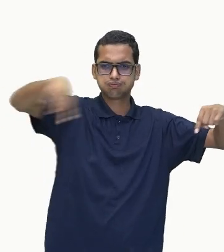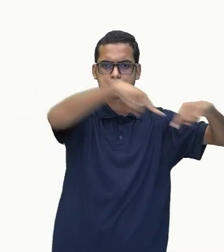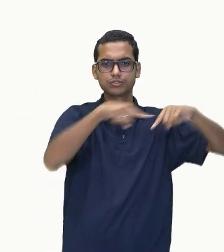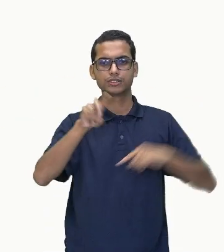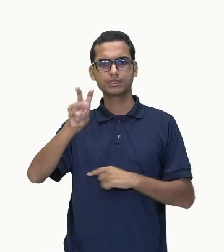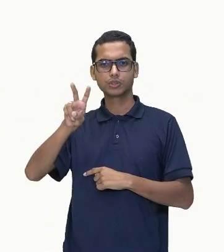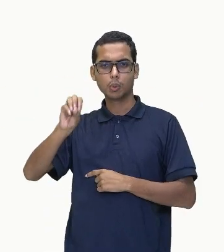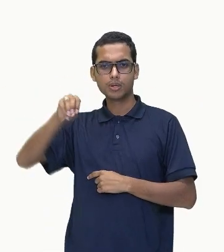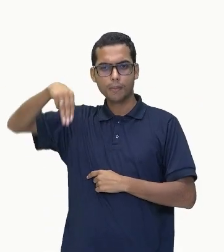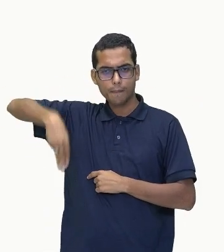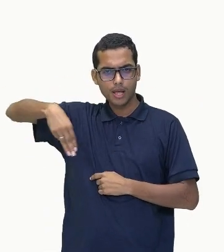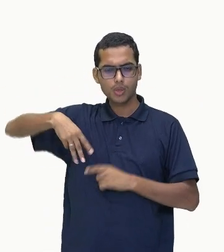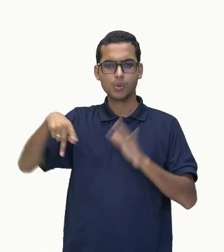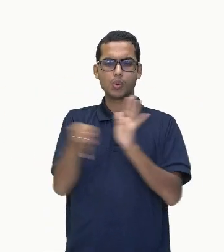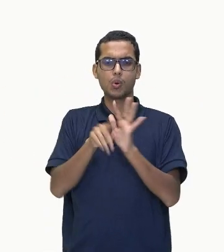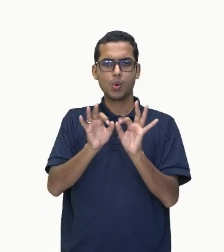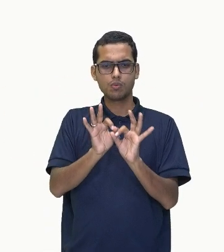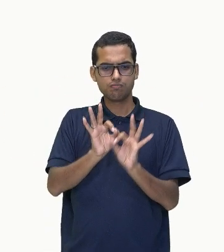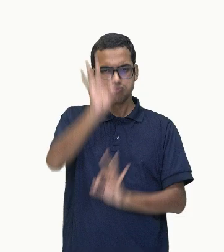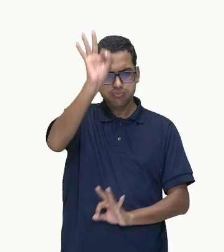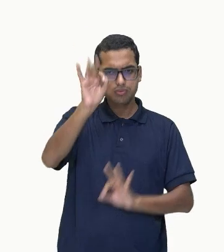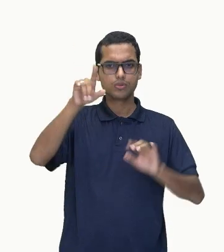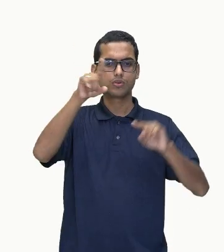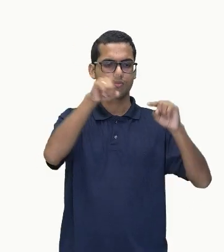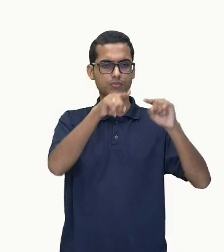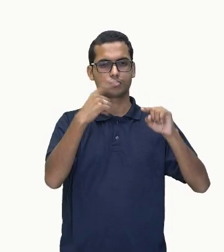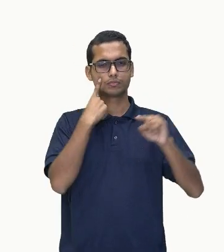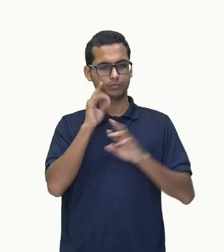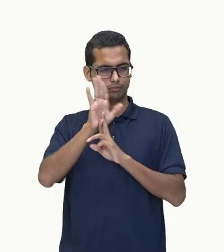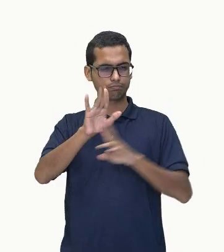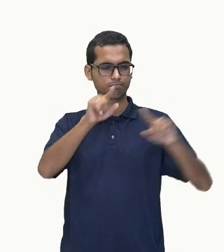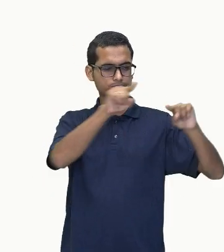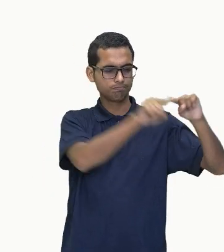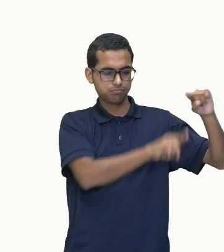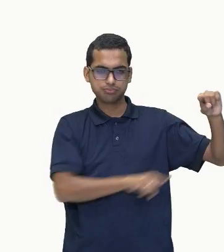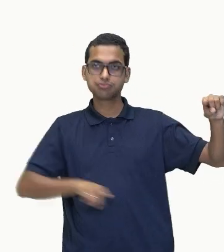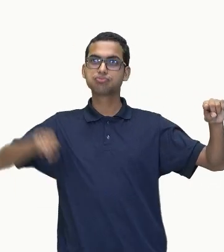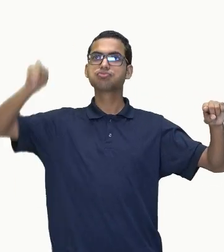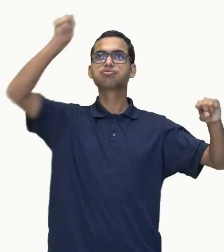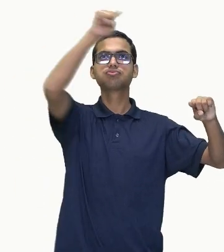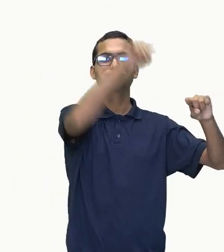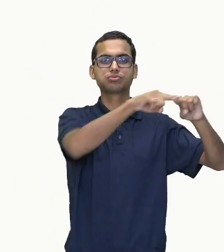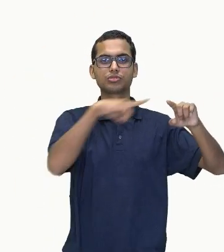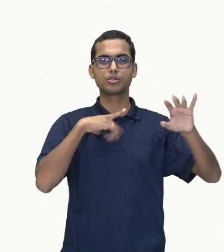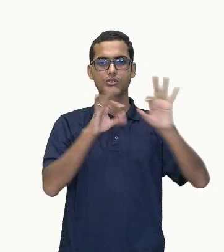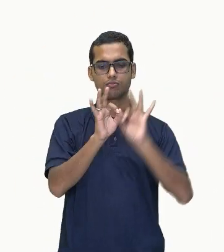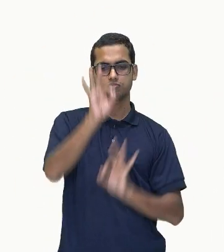então as duas estão, ó, bem aqui, né? No ponto A.